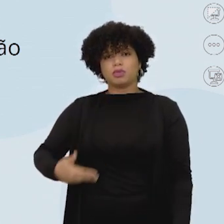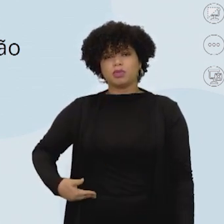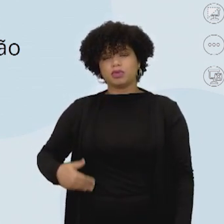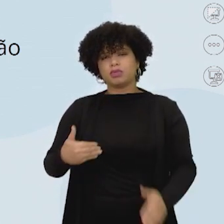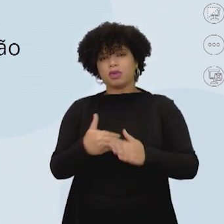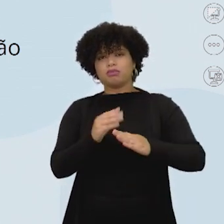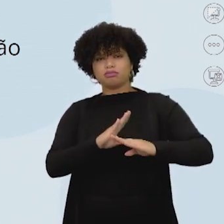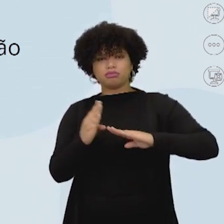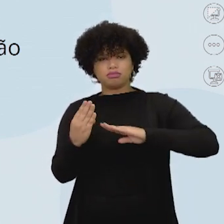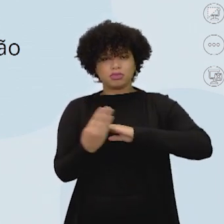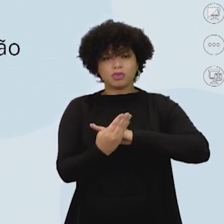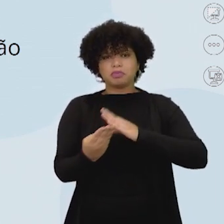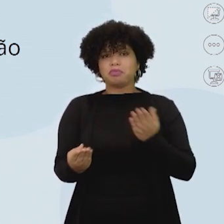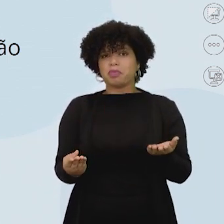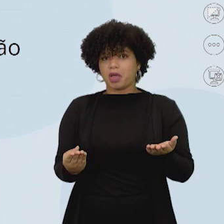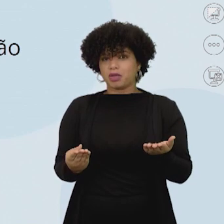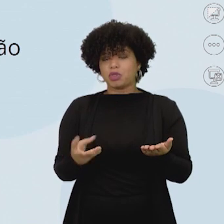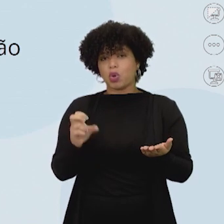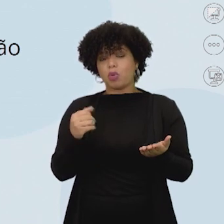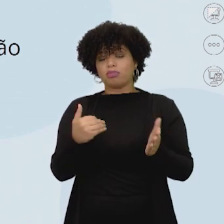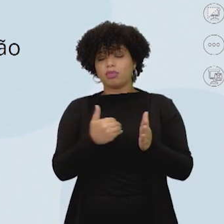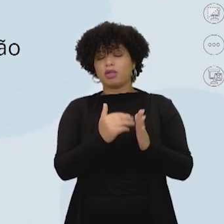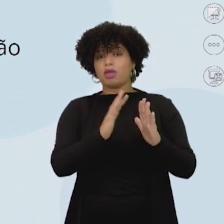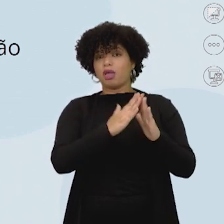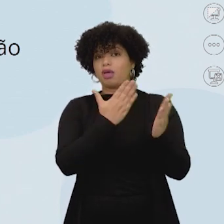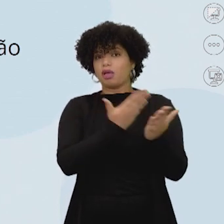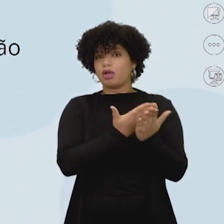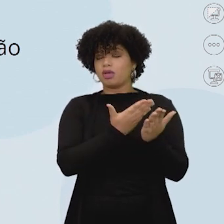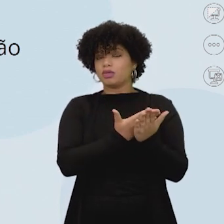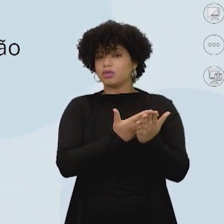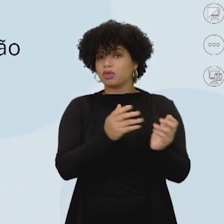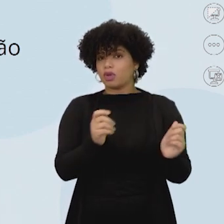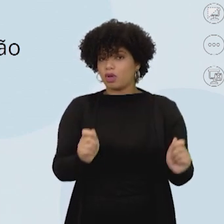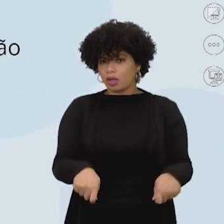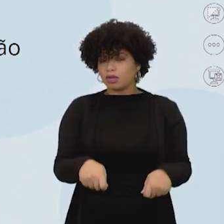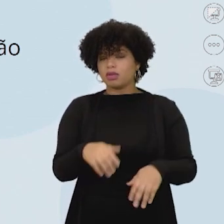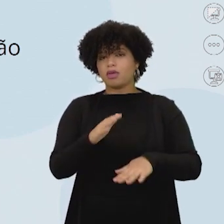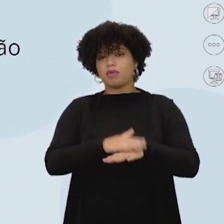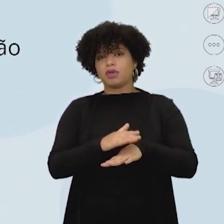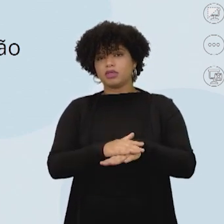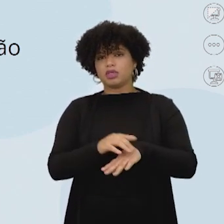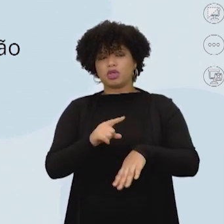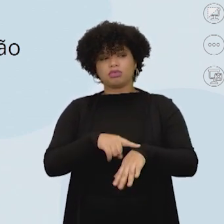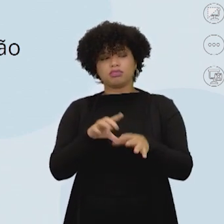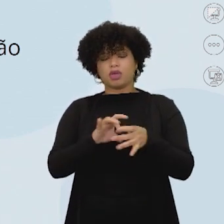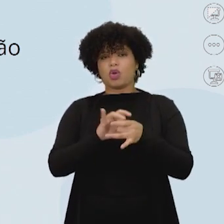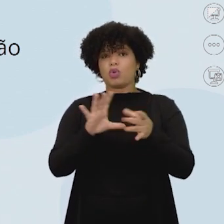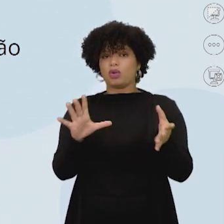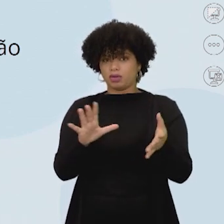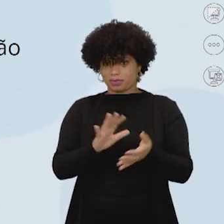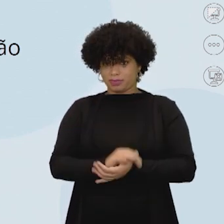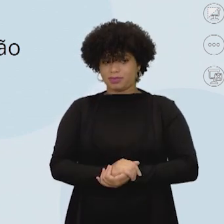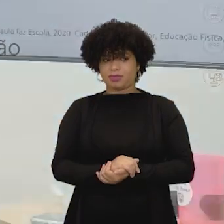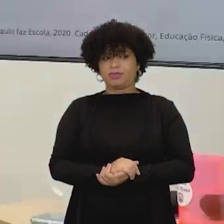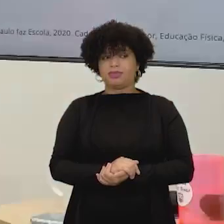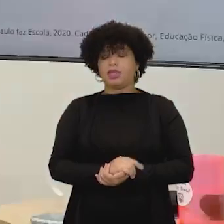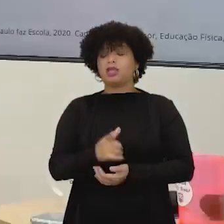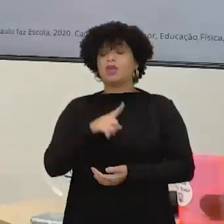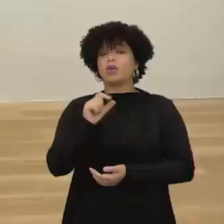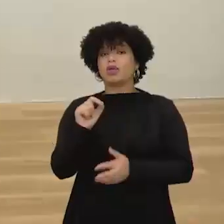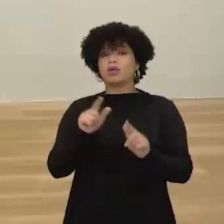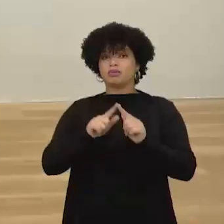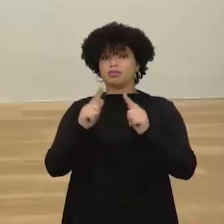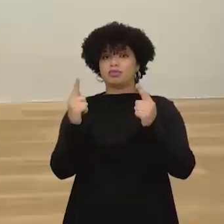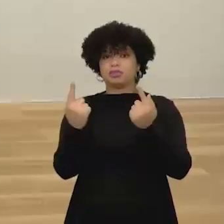bairro ou no entorno da escola? Potencializando a sua prática no tempo livre. E aí existe o Grêmio na